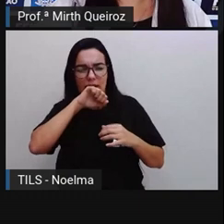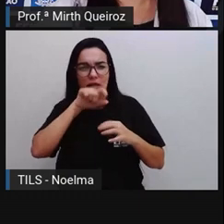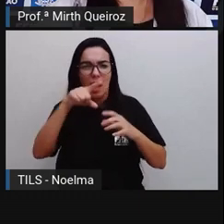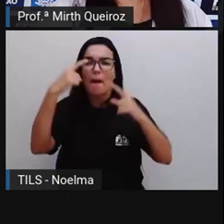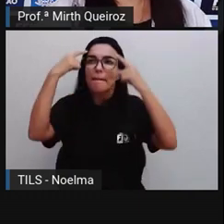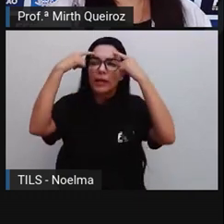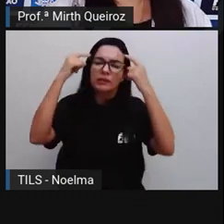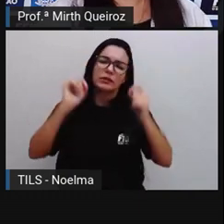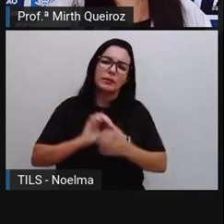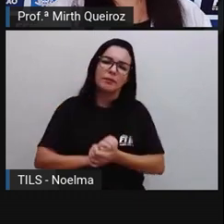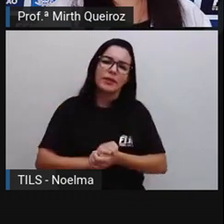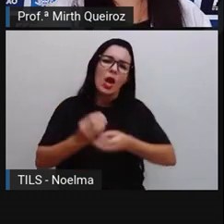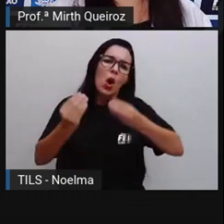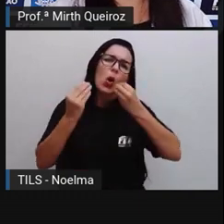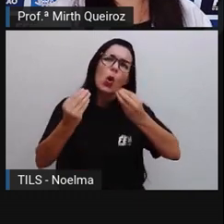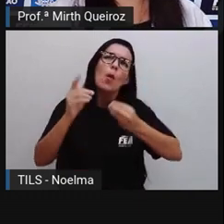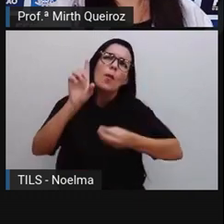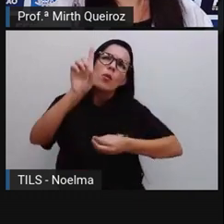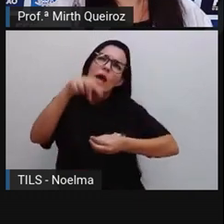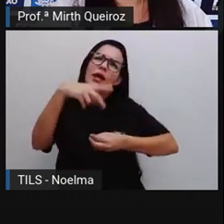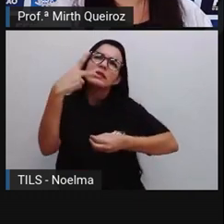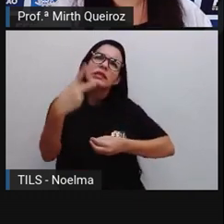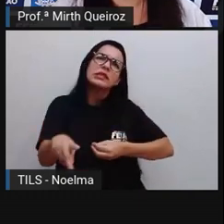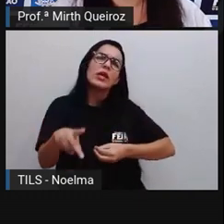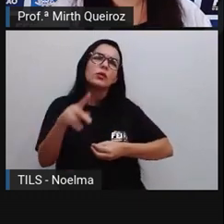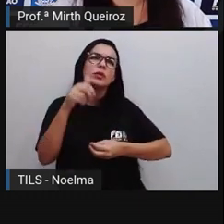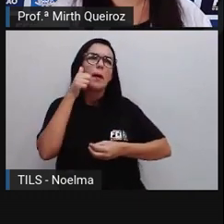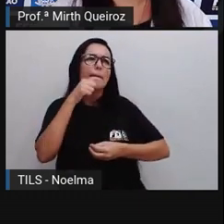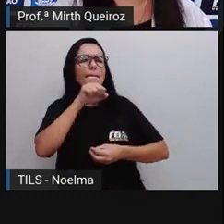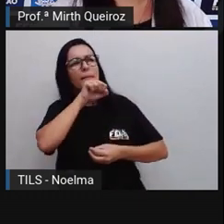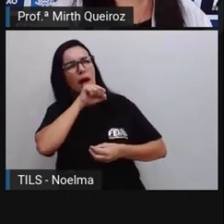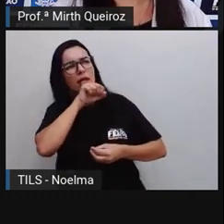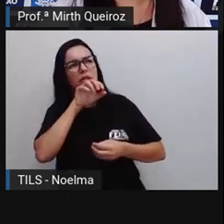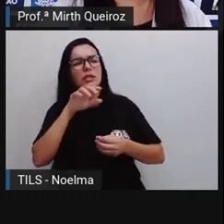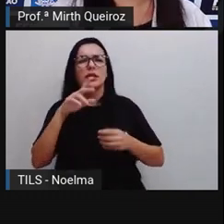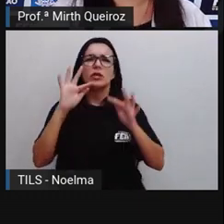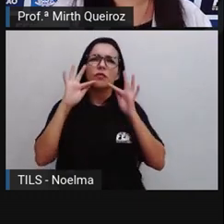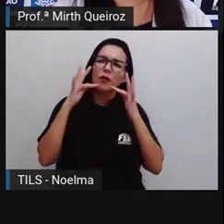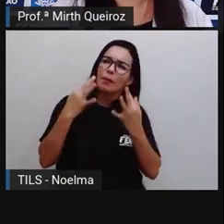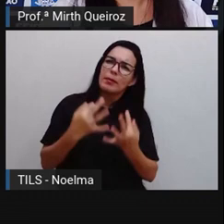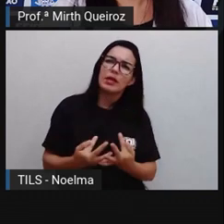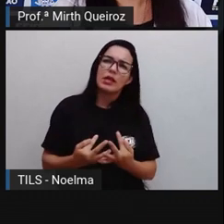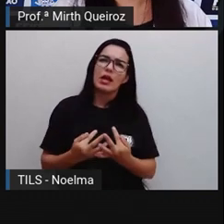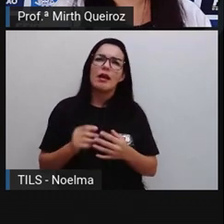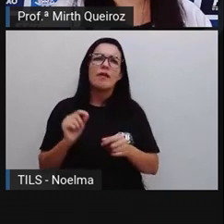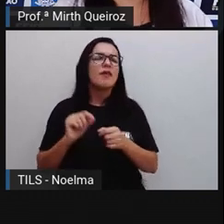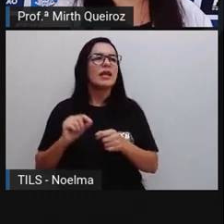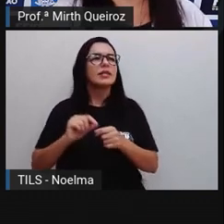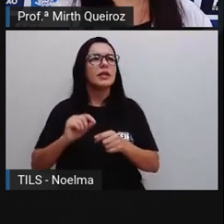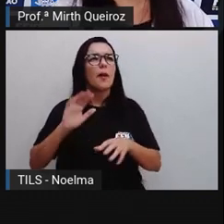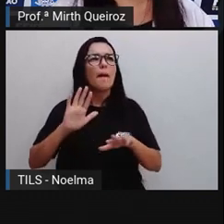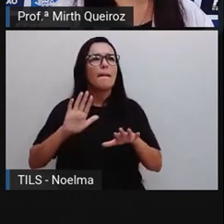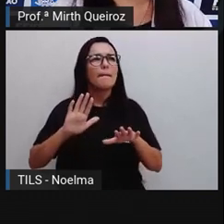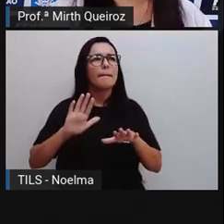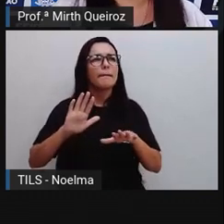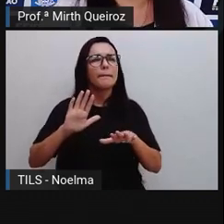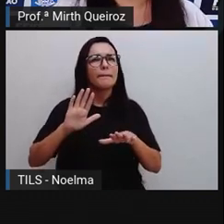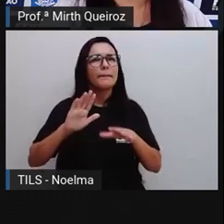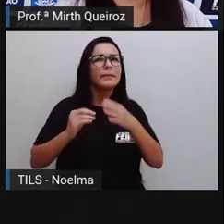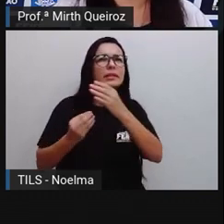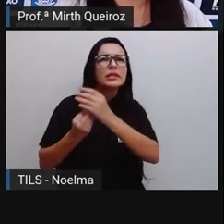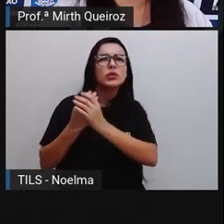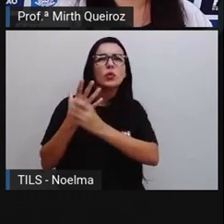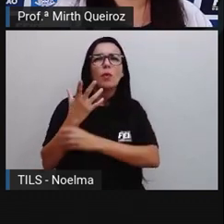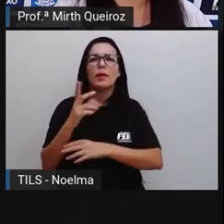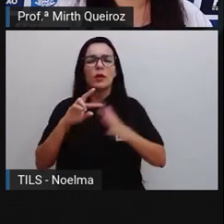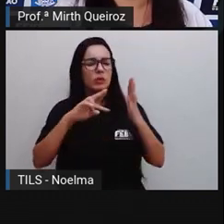Como é que os seus pais, os seus avós faziam para descobrir o significado